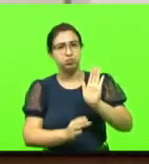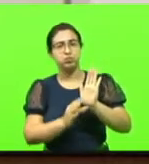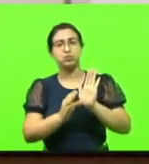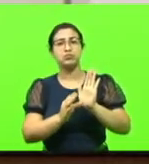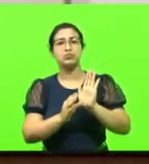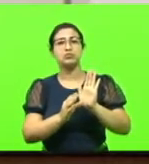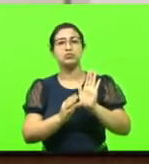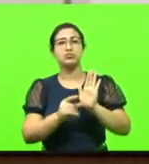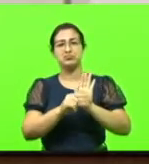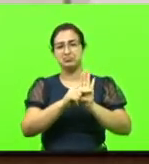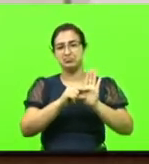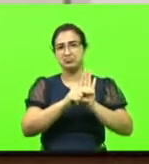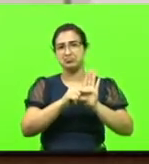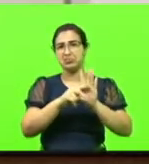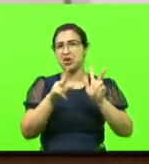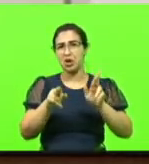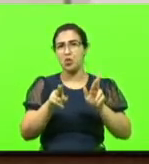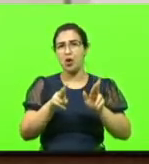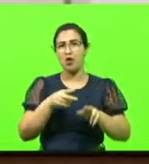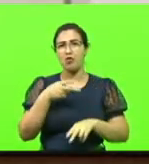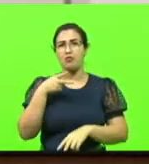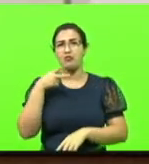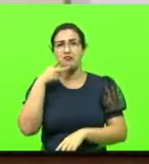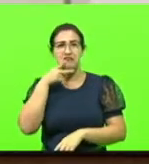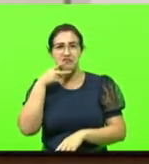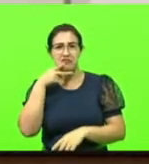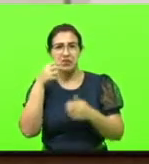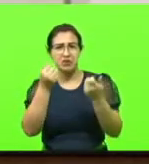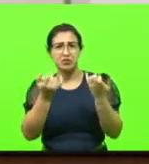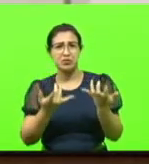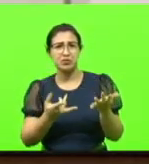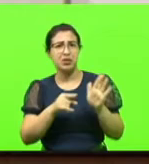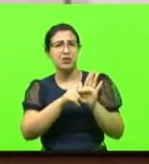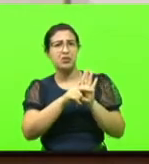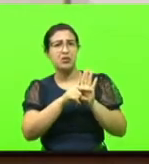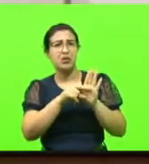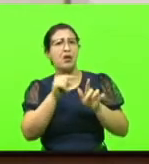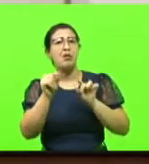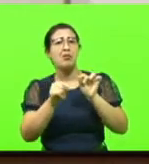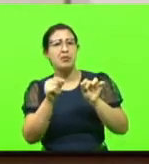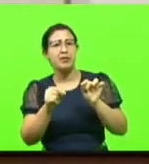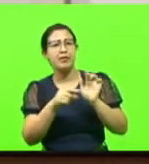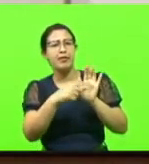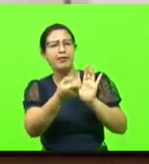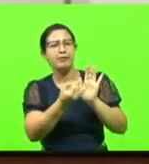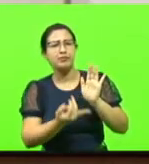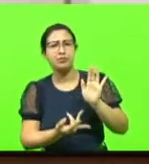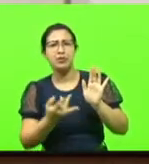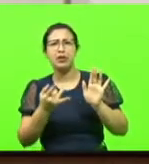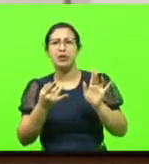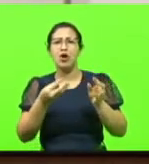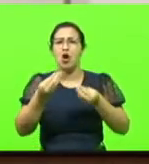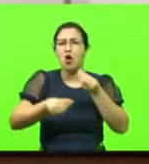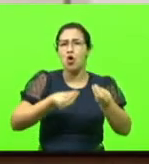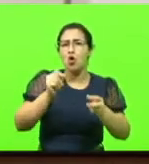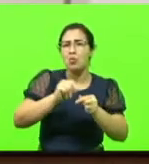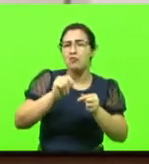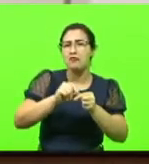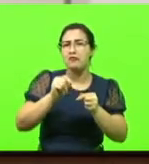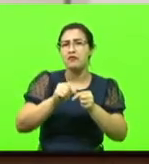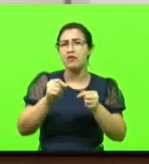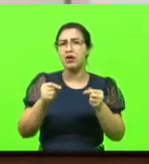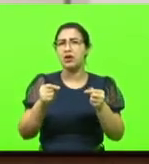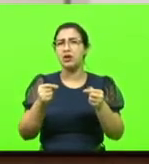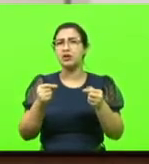rótulo de vinho, dizendo, né, o conceito do queijo. O método de produção, para que